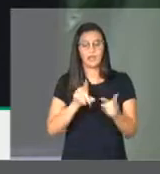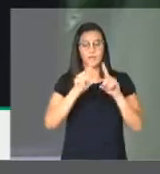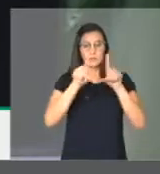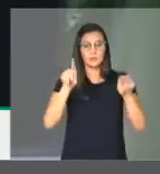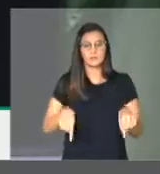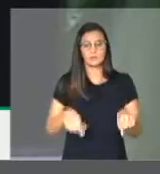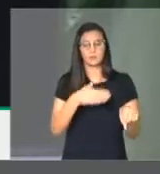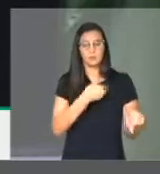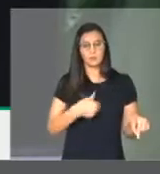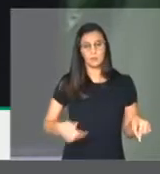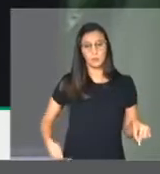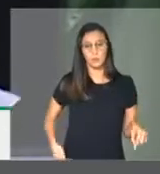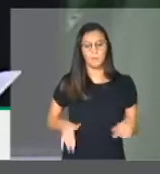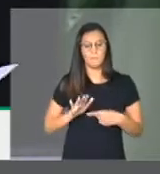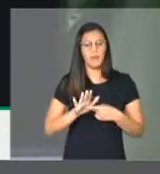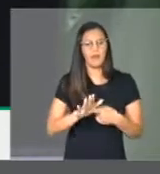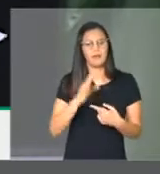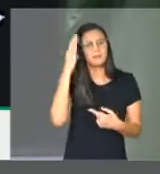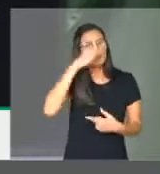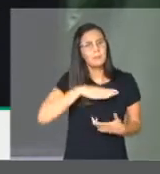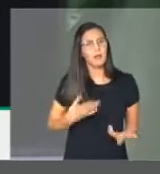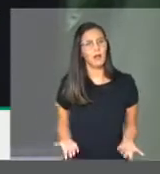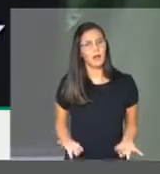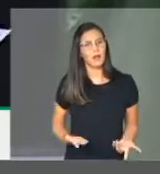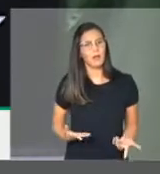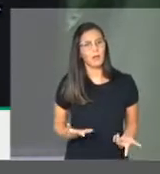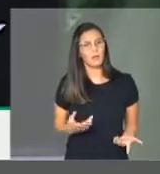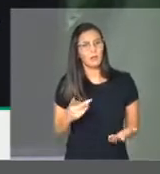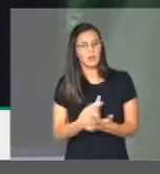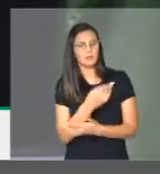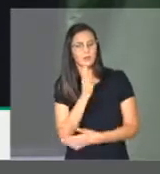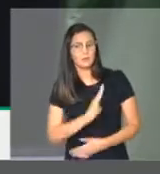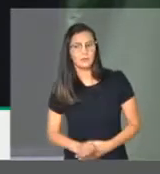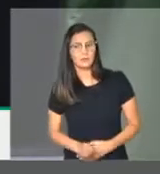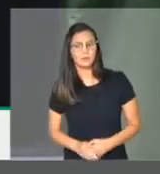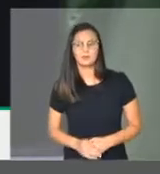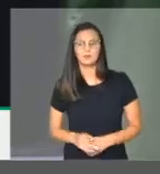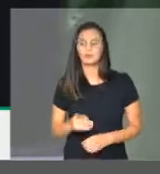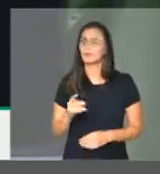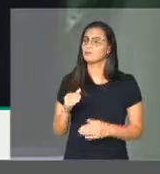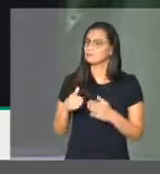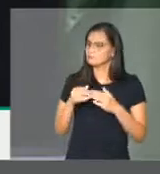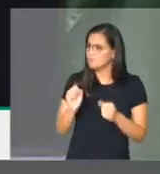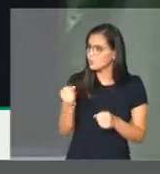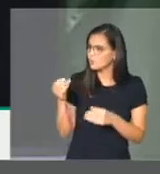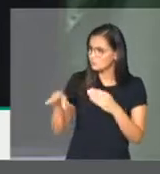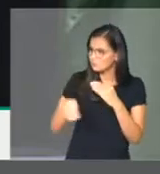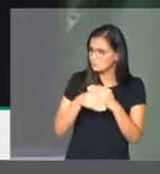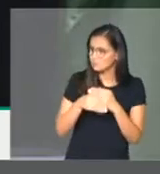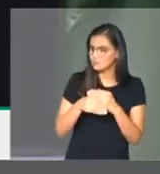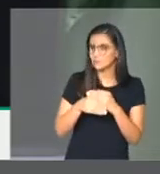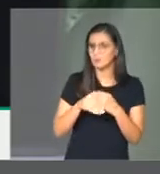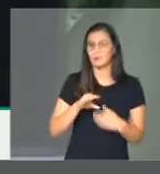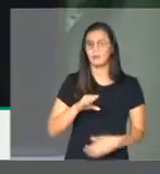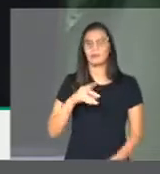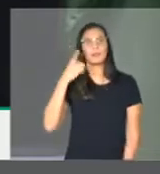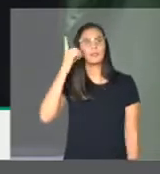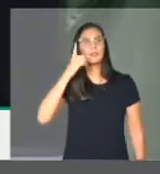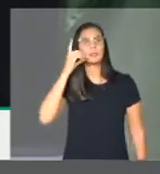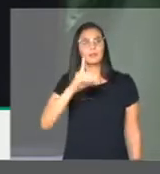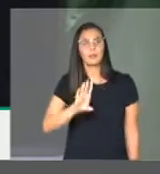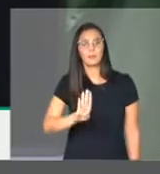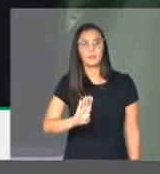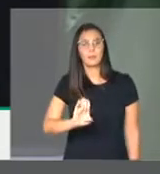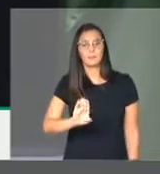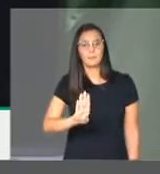se fossem os grandes vilões das mazelas do Brasil. Excelência, me concede uma parte? Pois não, deputado Bebeto. É uma